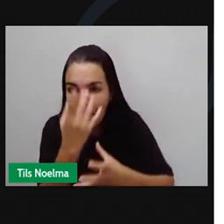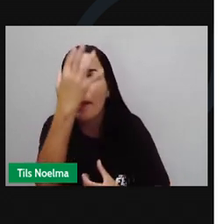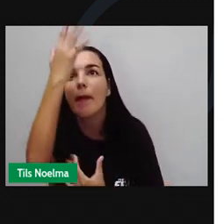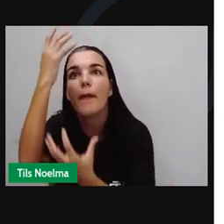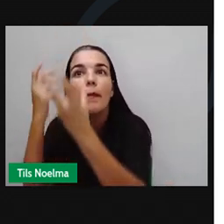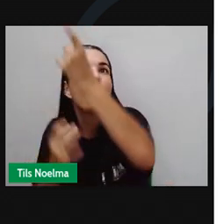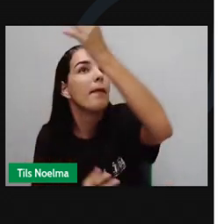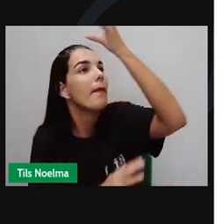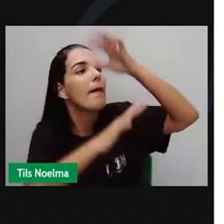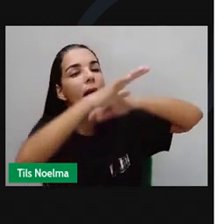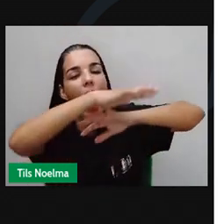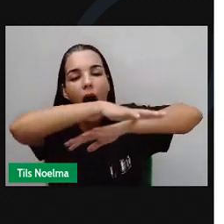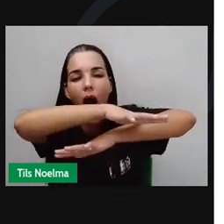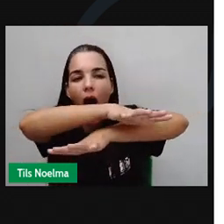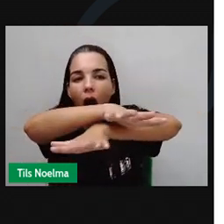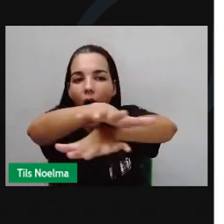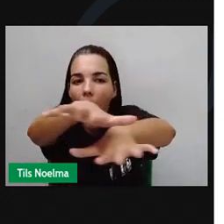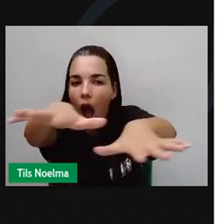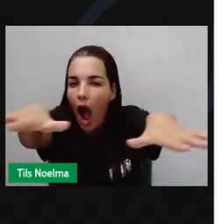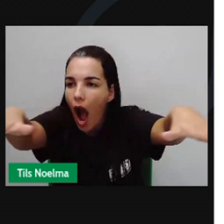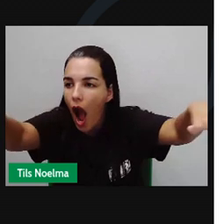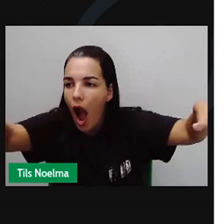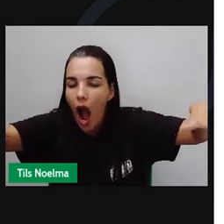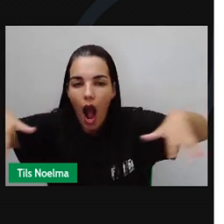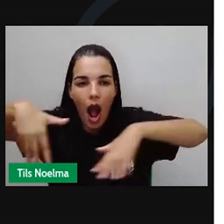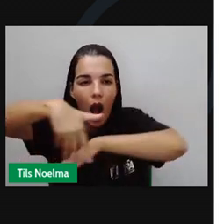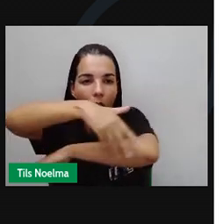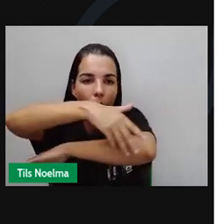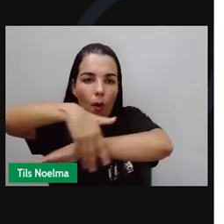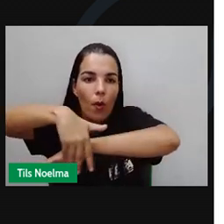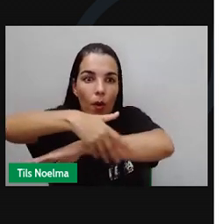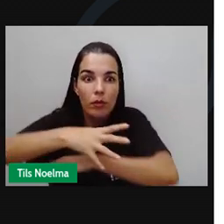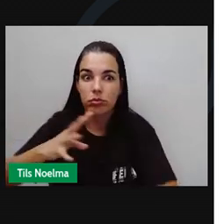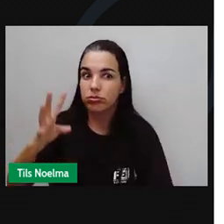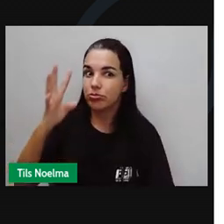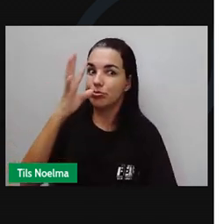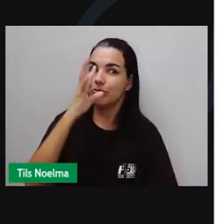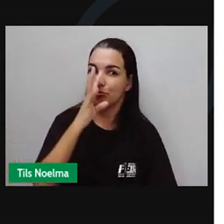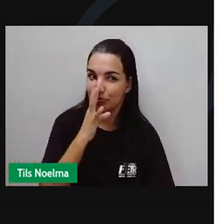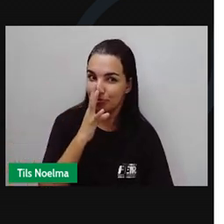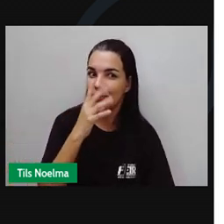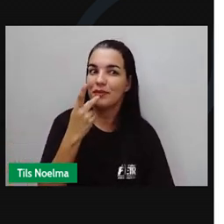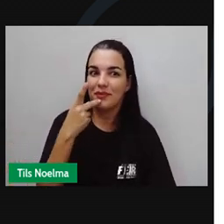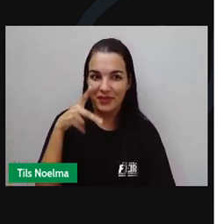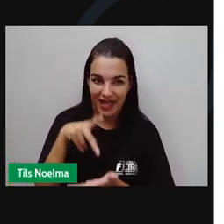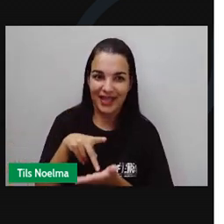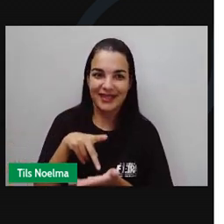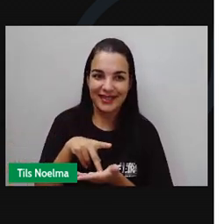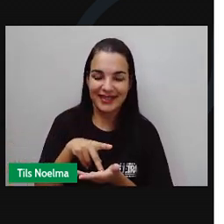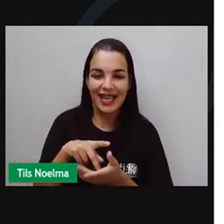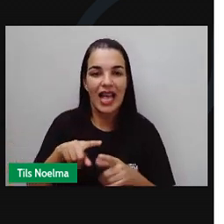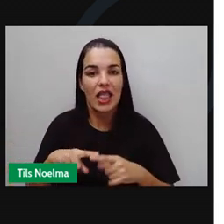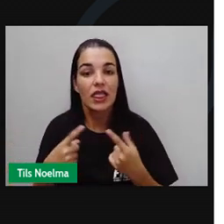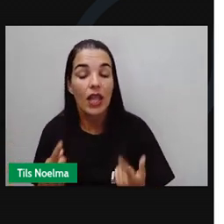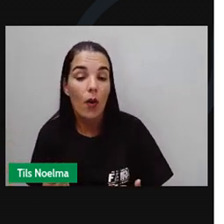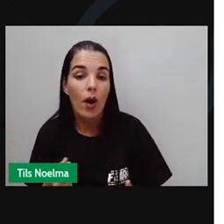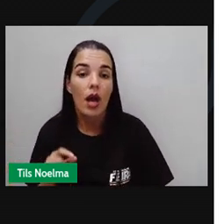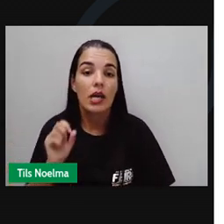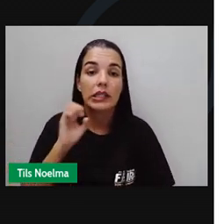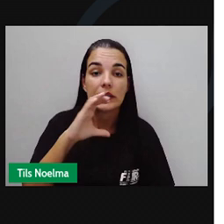vilarejo. Algo bastante fantástico, não é verdade? Em